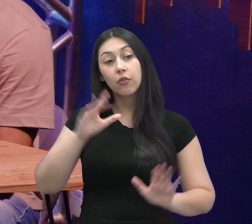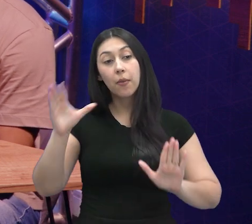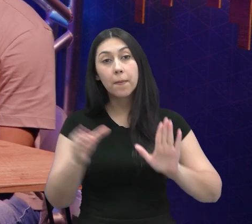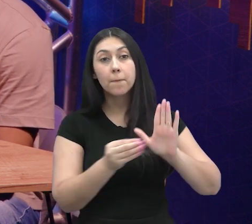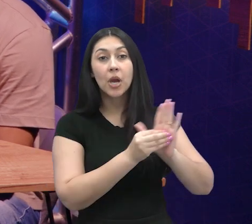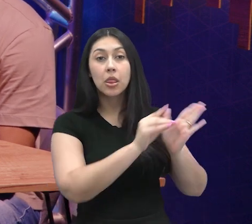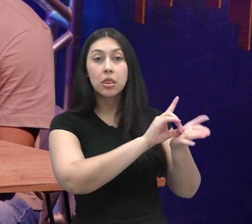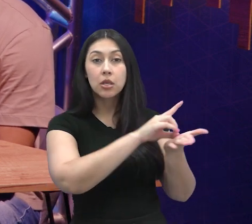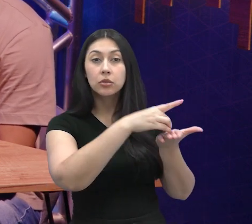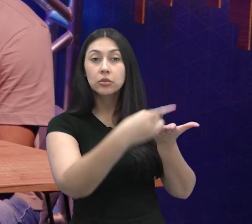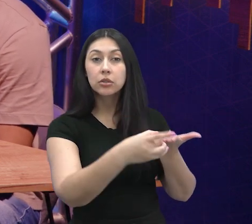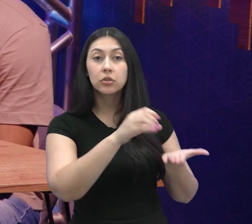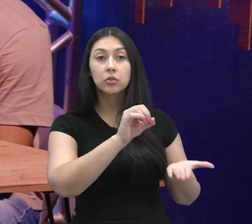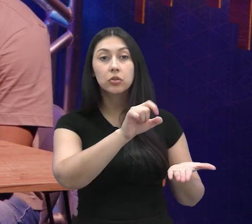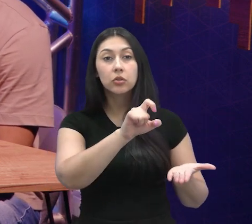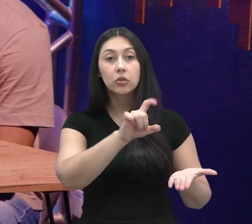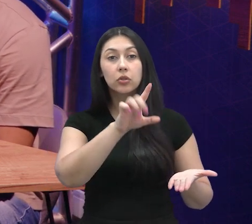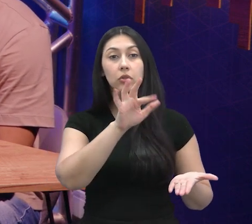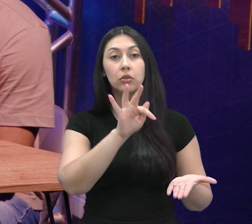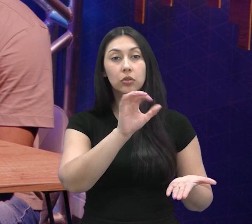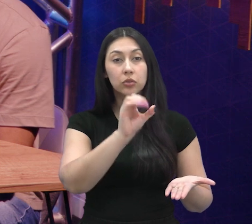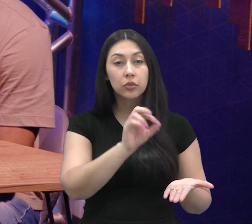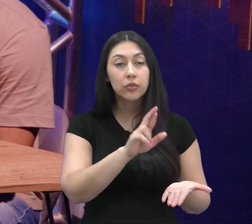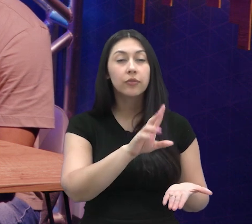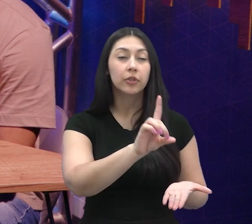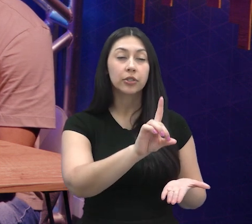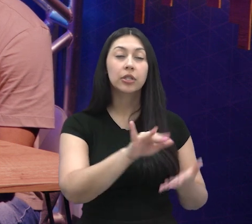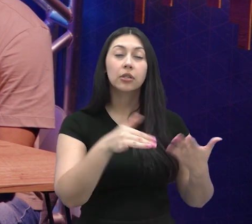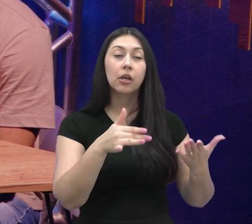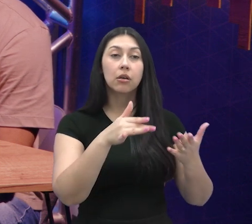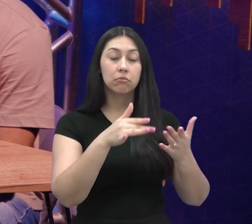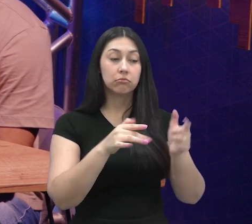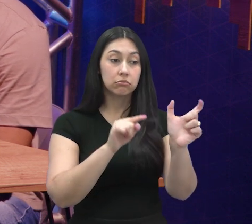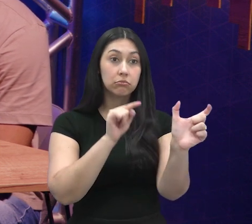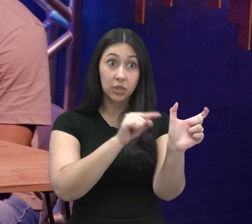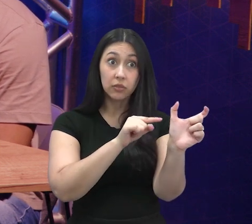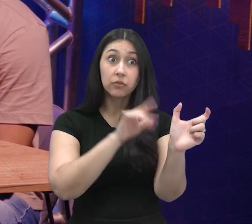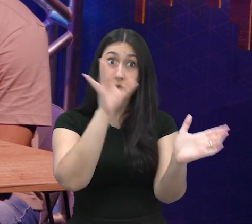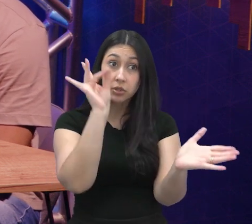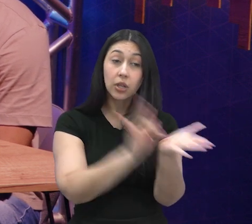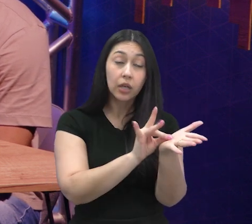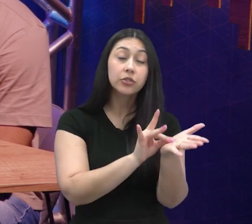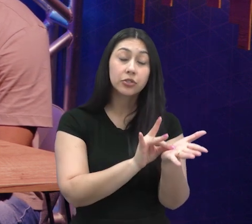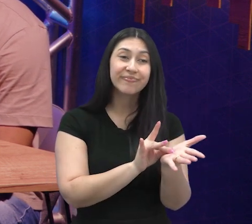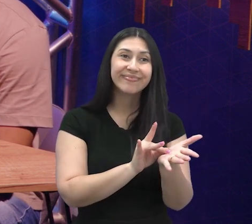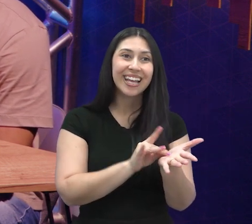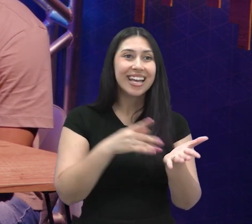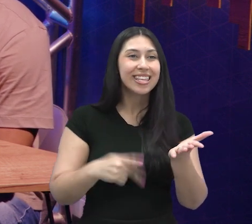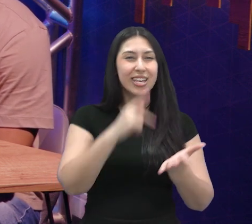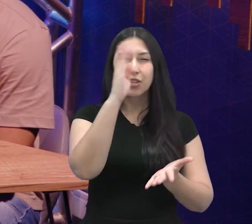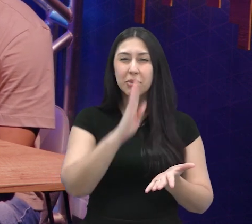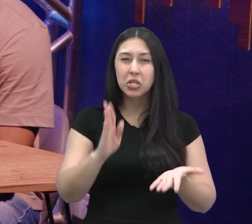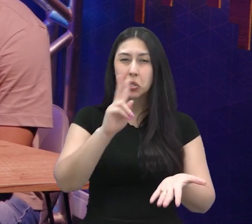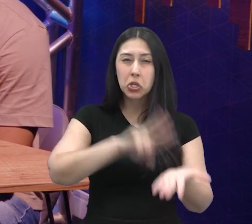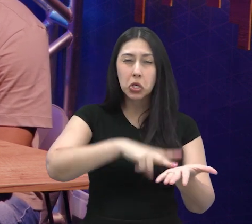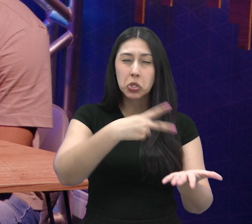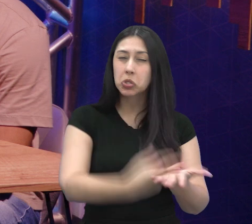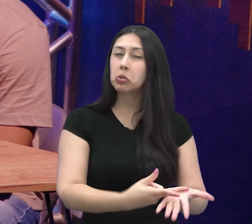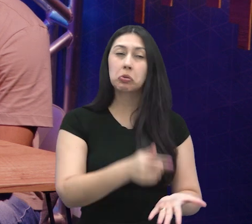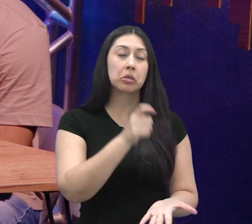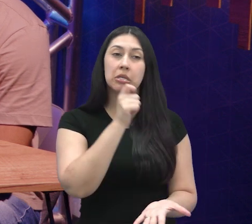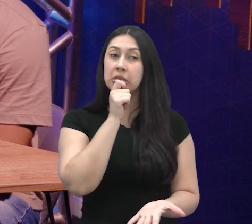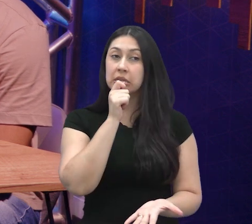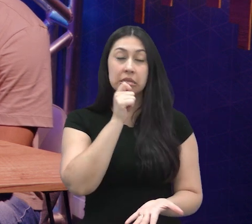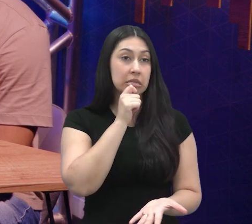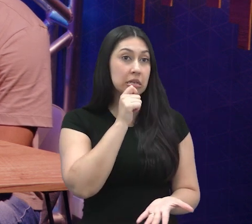de Oxford, então Exatamente. É uma palavra que existe, né, internacionalmente. Aqui a gente não tem uma tradução para isso ainda, né, mas Sim. é